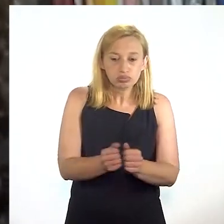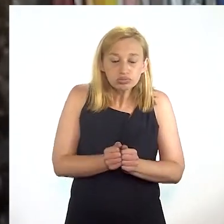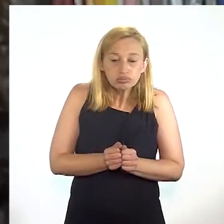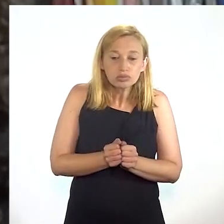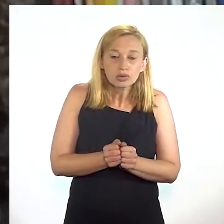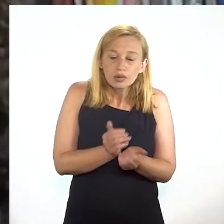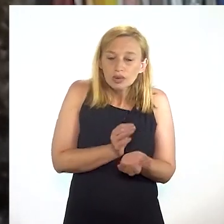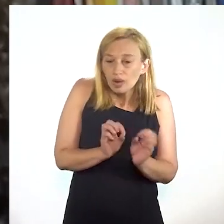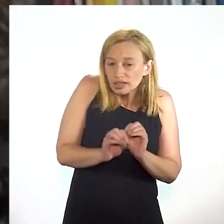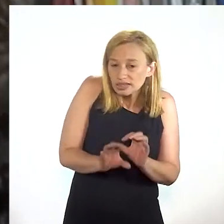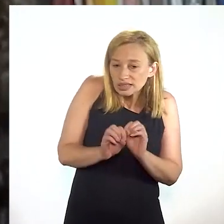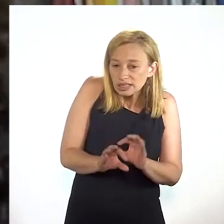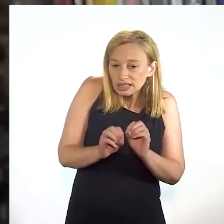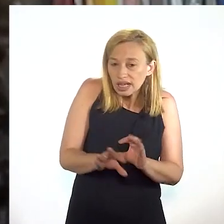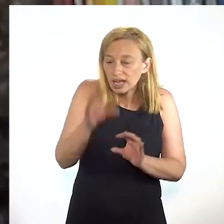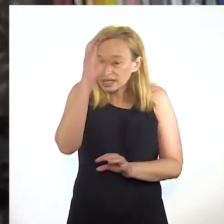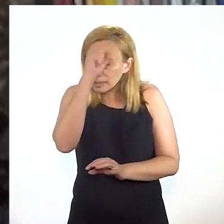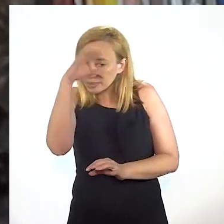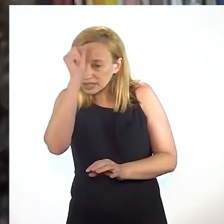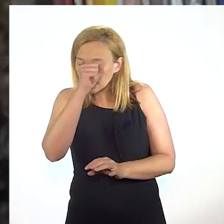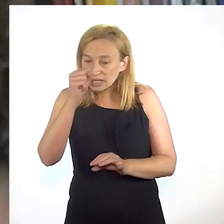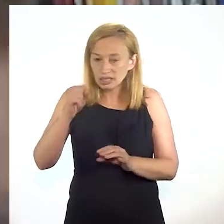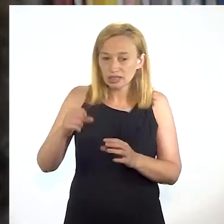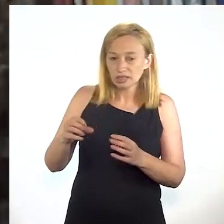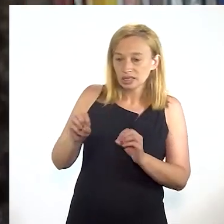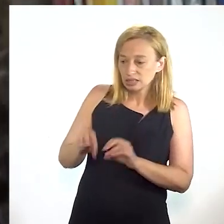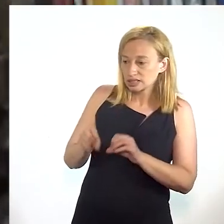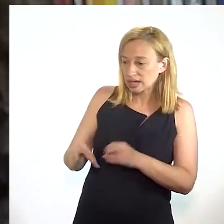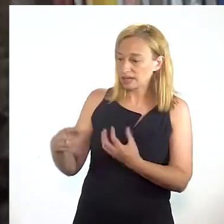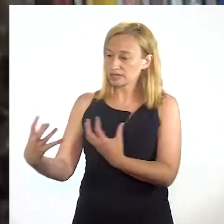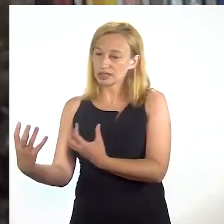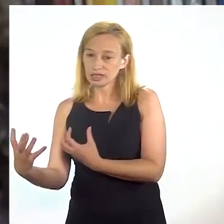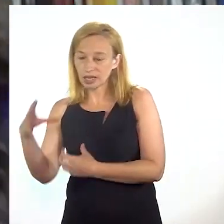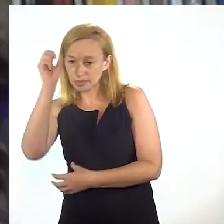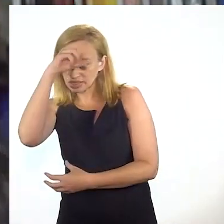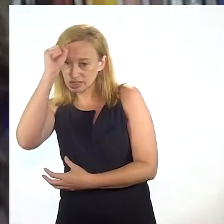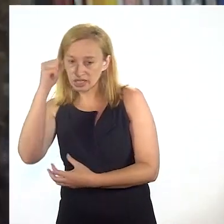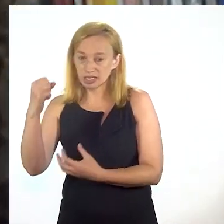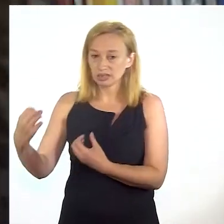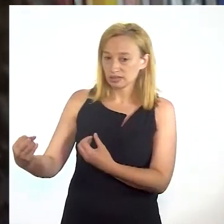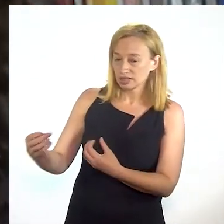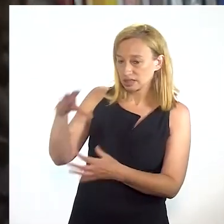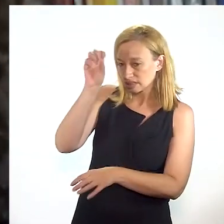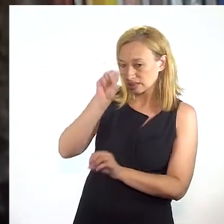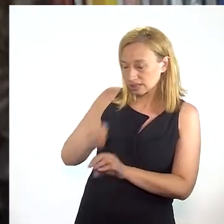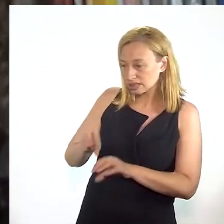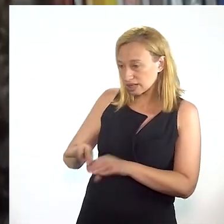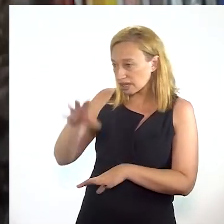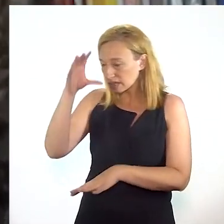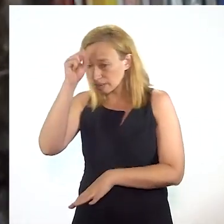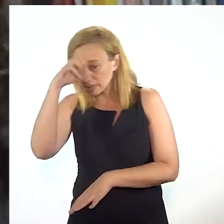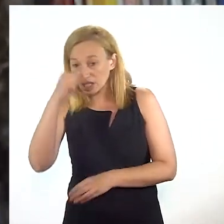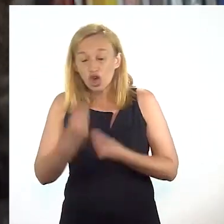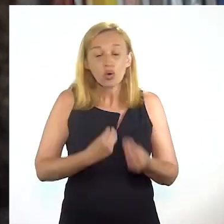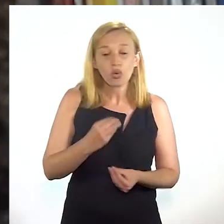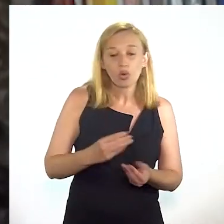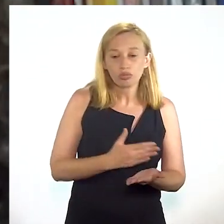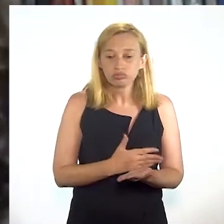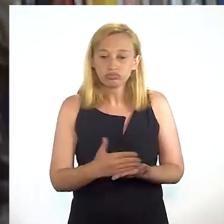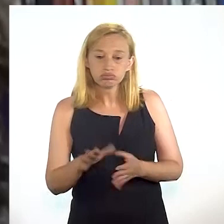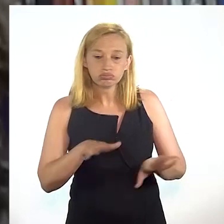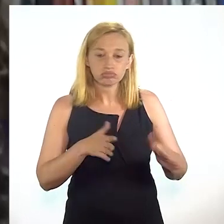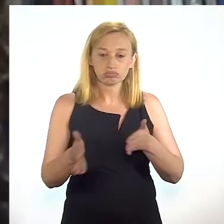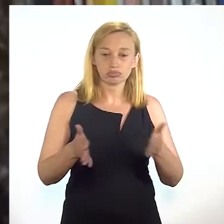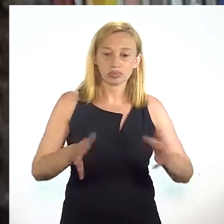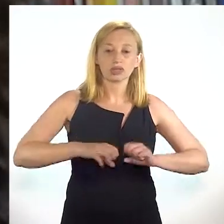foi que a comunidade, a gente começou a ensinar, né? Ensinar e aprender com a comunidade como é que a gente faria essa passagem